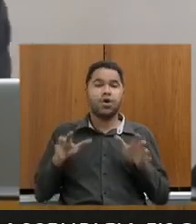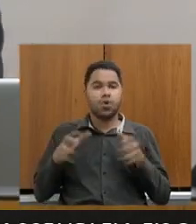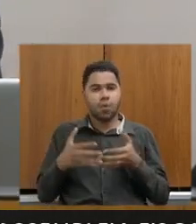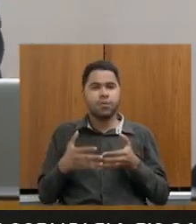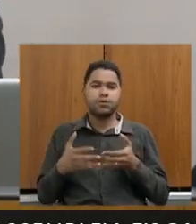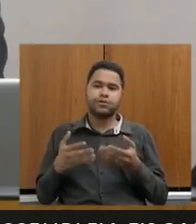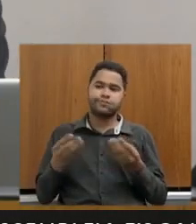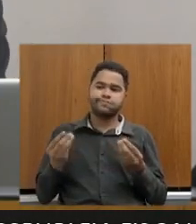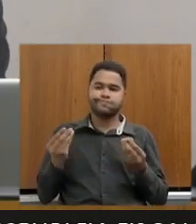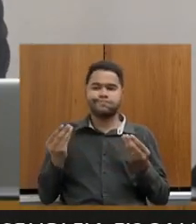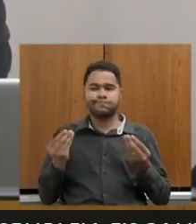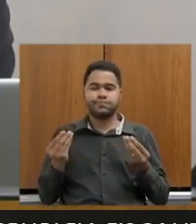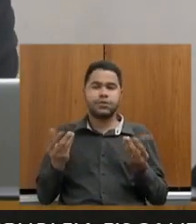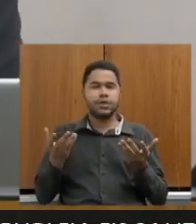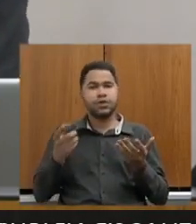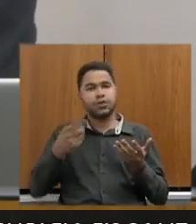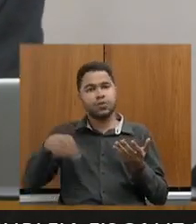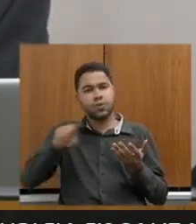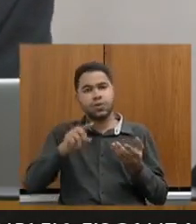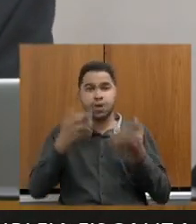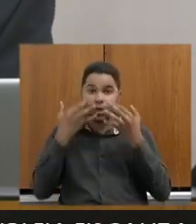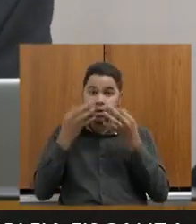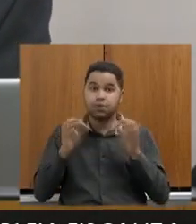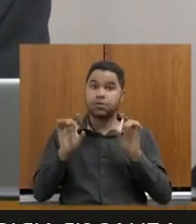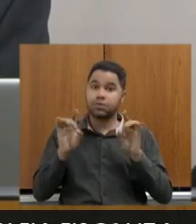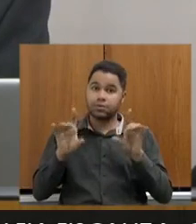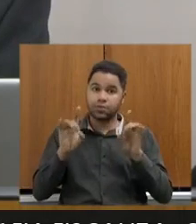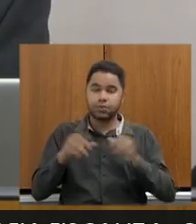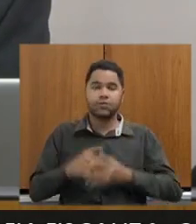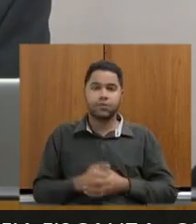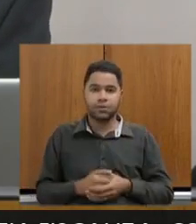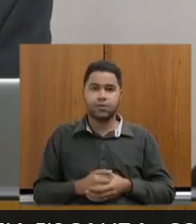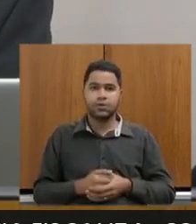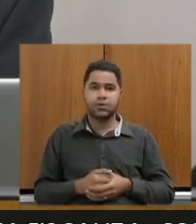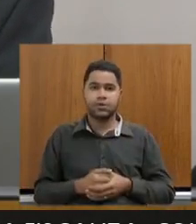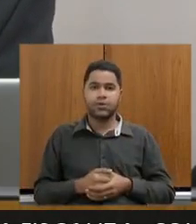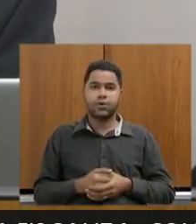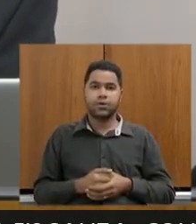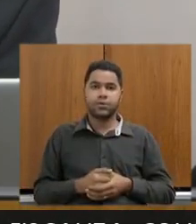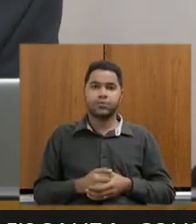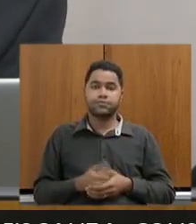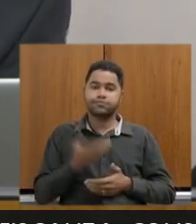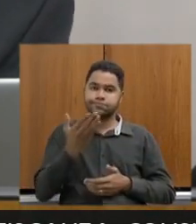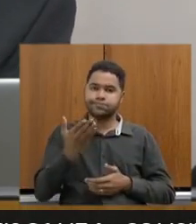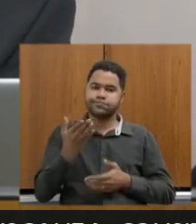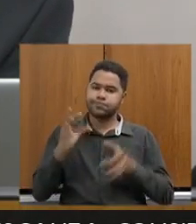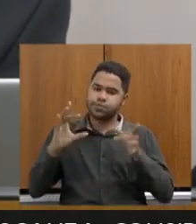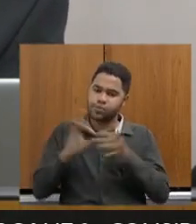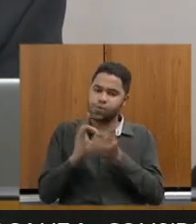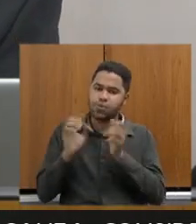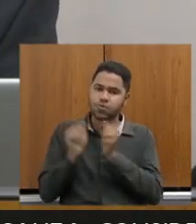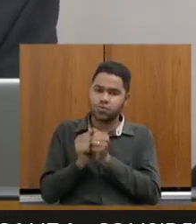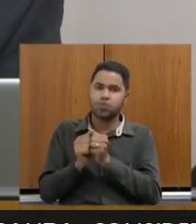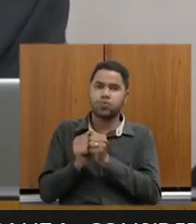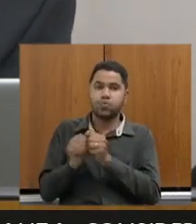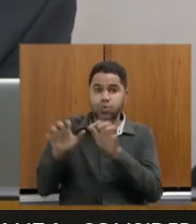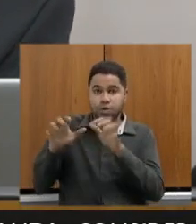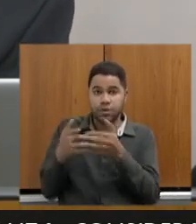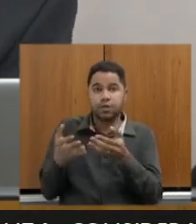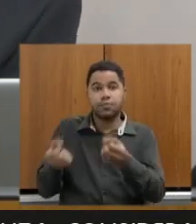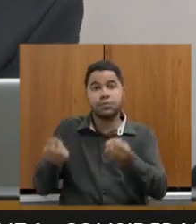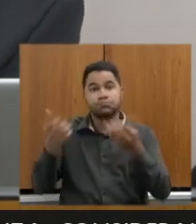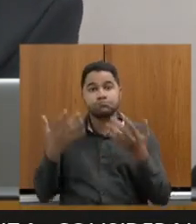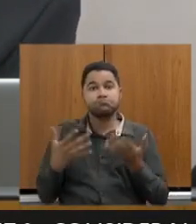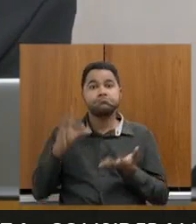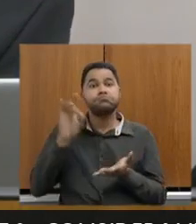sempre é provocada eu queria que eu tivesse uma atenção especial que o show reúne sua equipe dos pilotos e